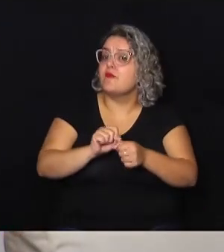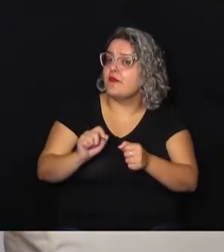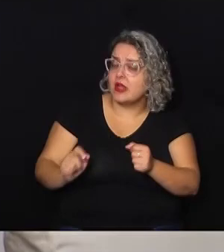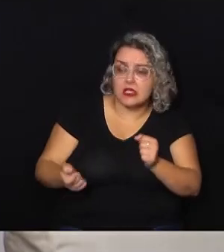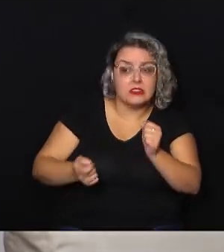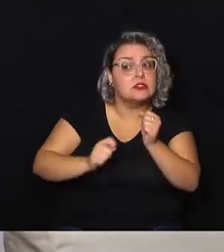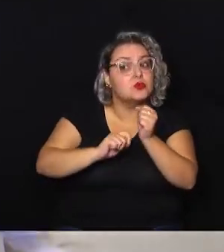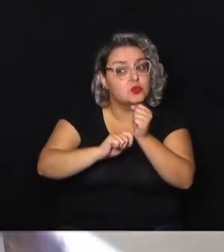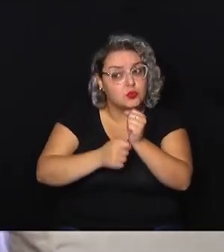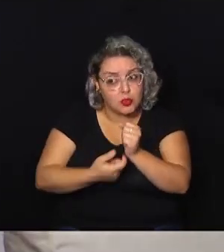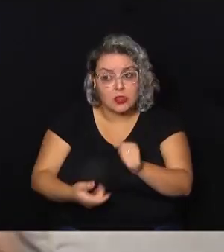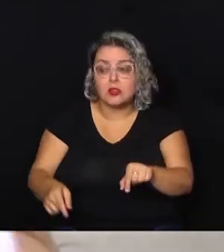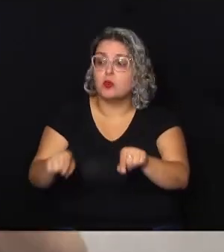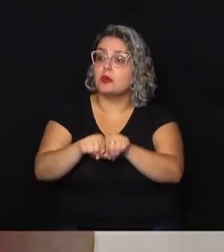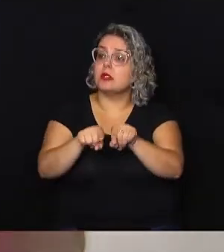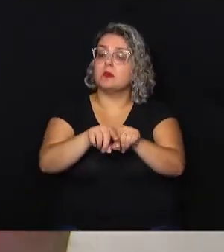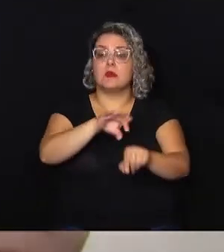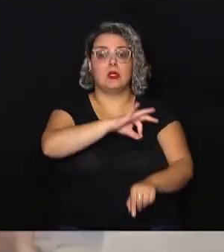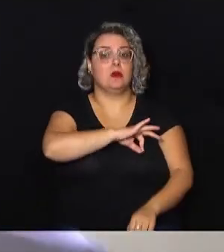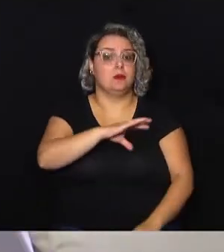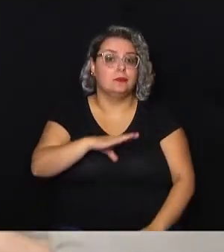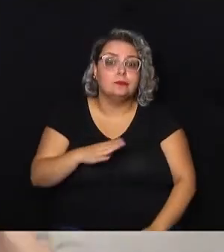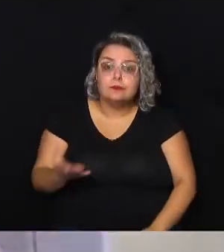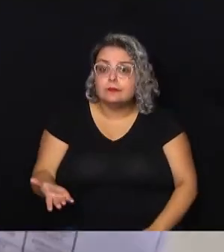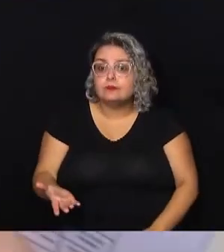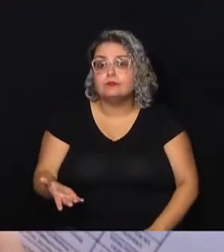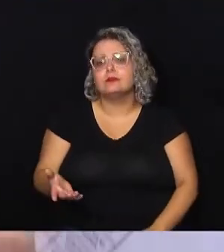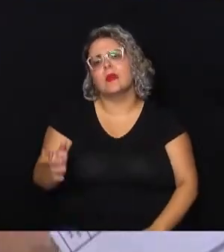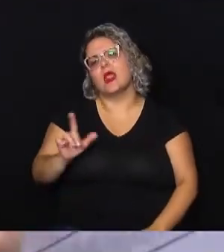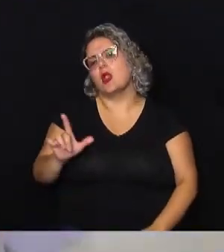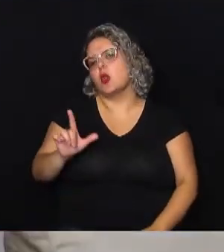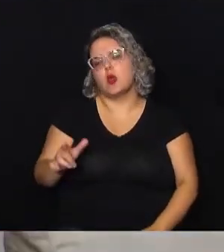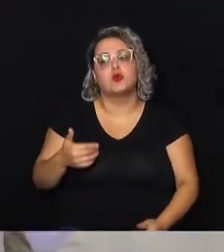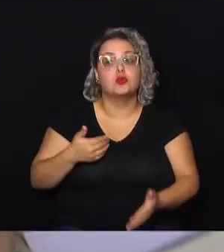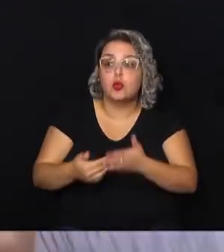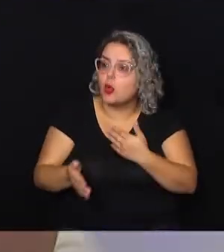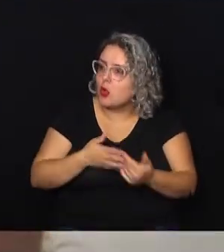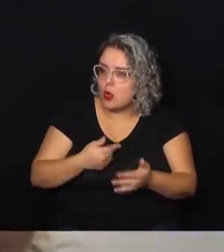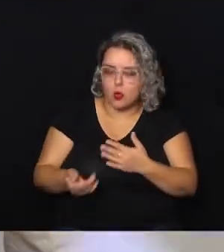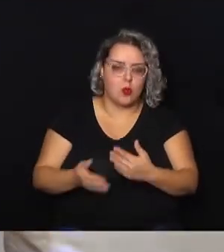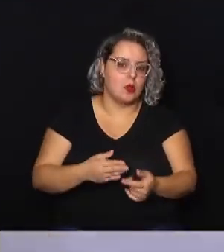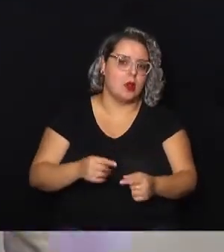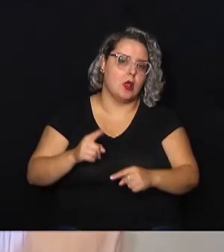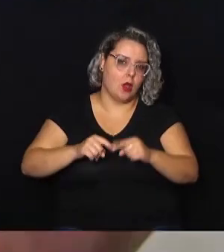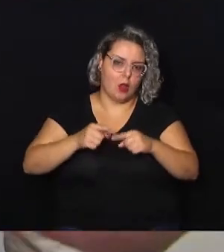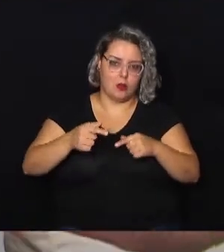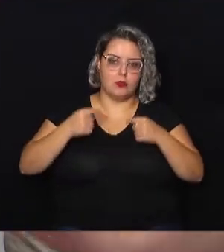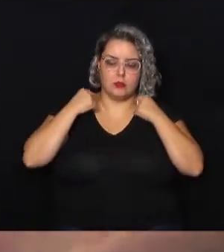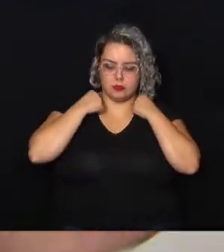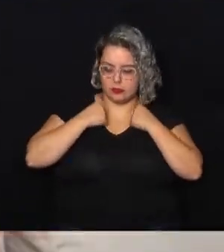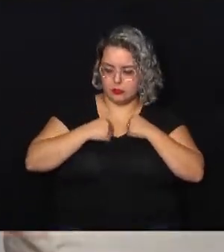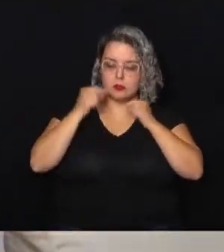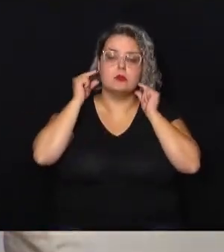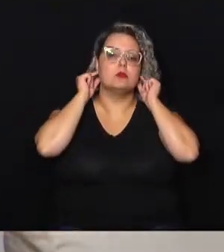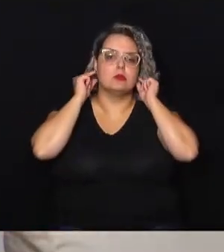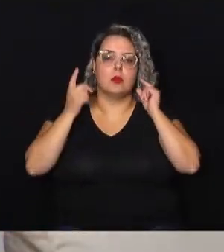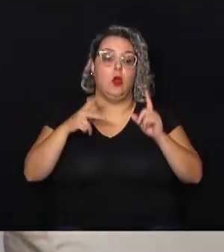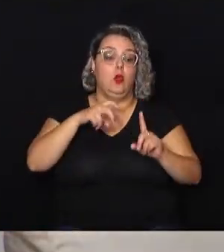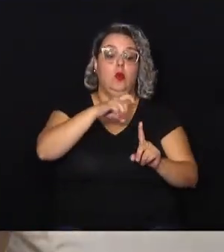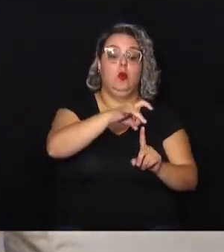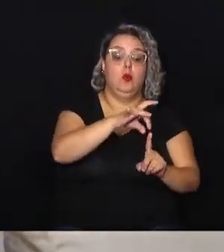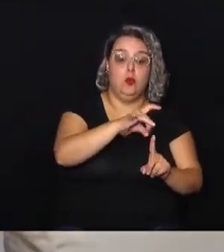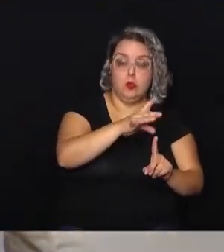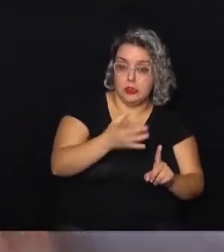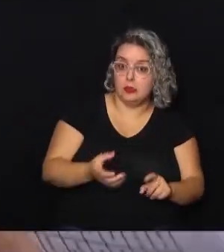Guarda Municipal. Então, assim, é óbvio que qualquer tipo de objeto que você esteja portando, que lá na frente possa